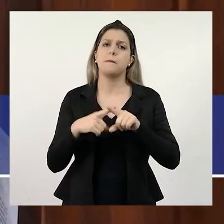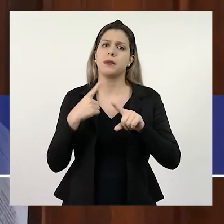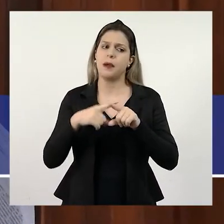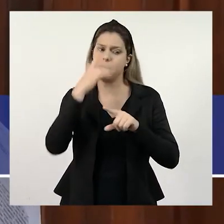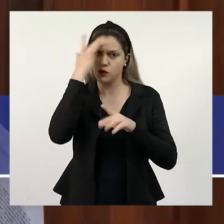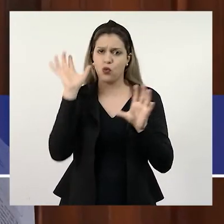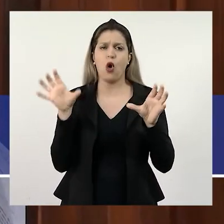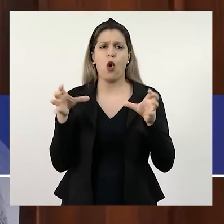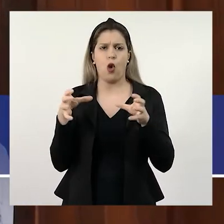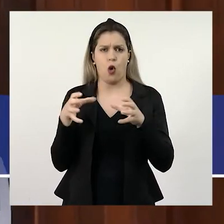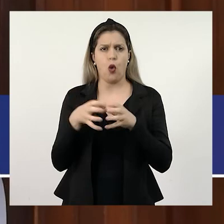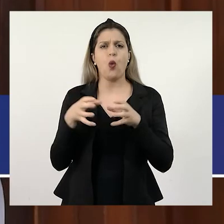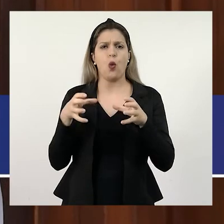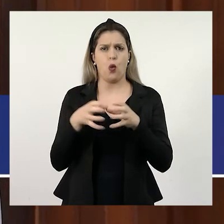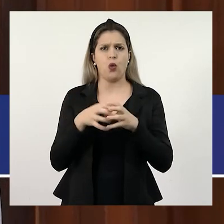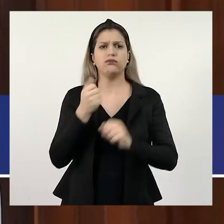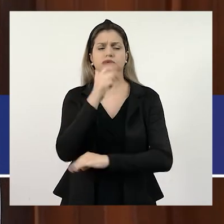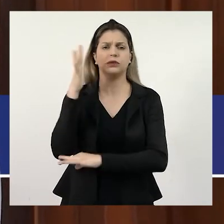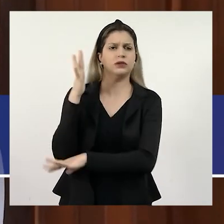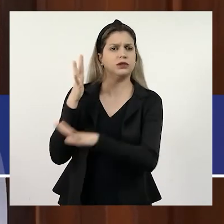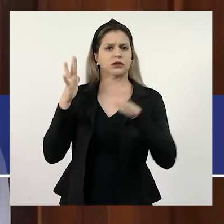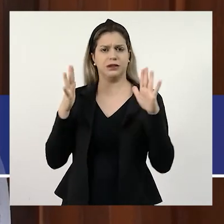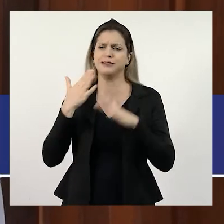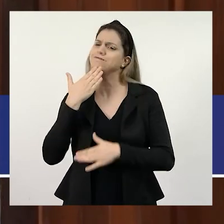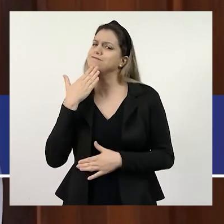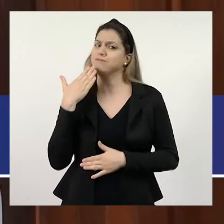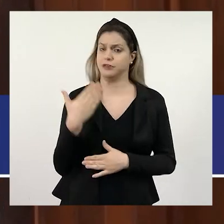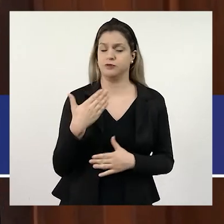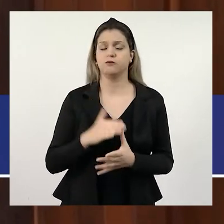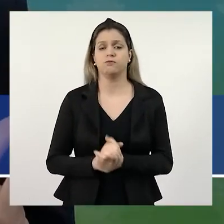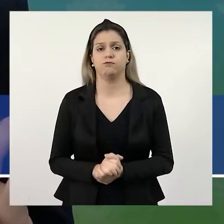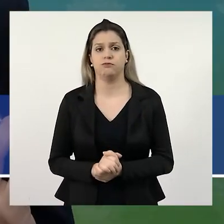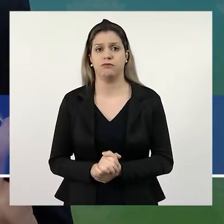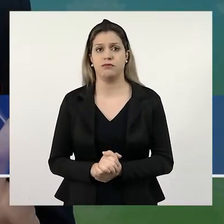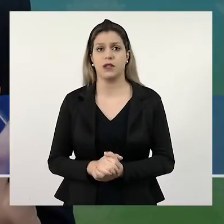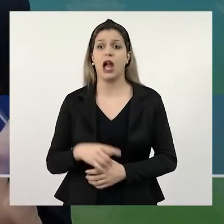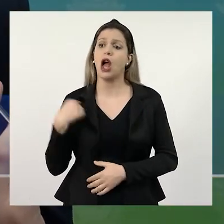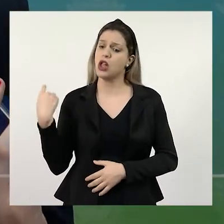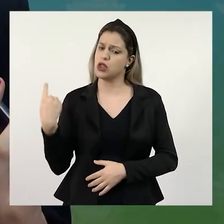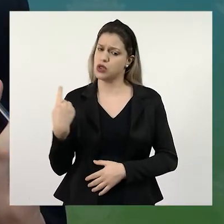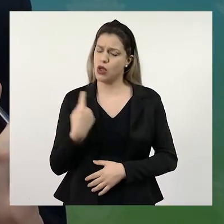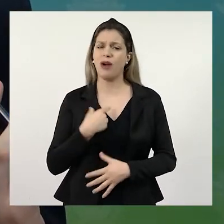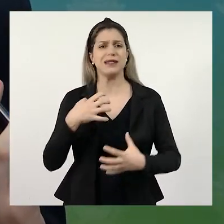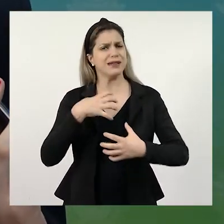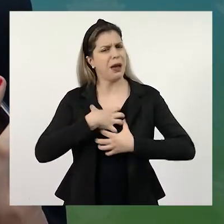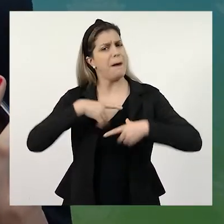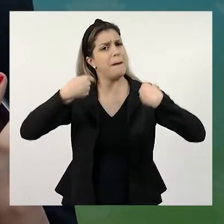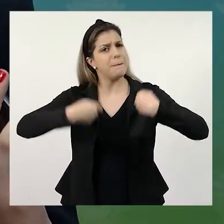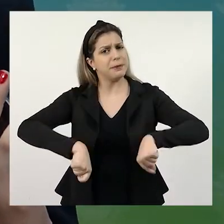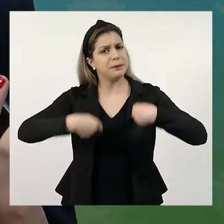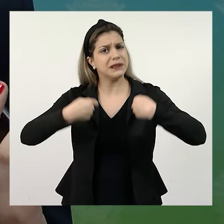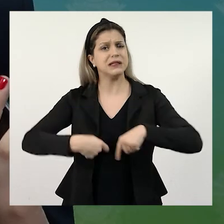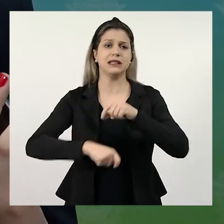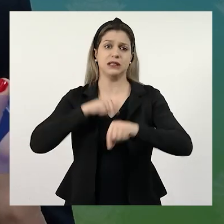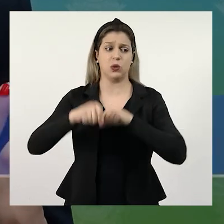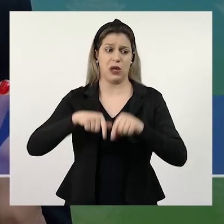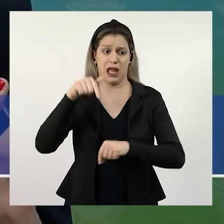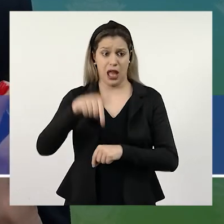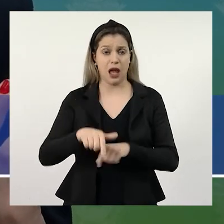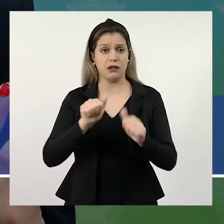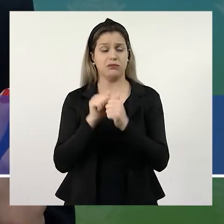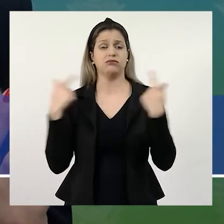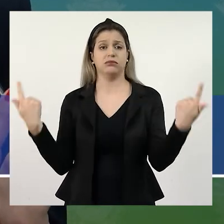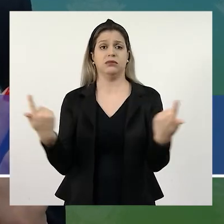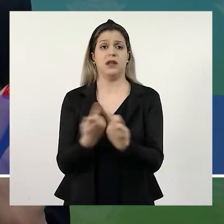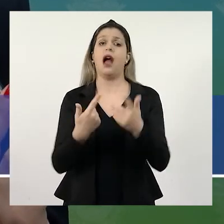clamor de ambientalistas e de diversos segmentos da sociedade. Nós nos sentimos na obrigação de aqui no